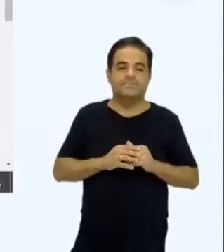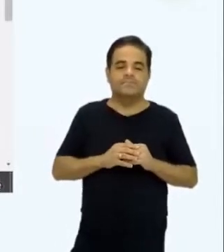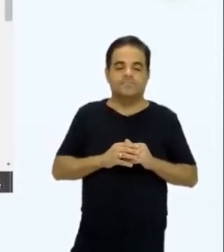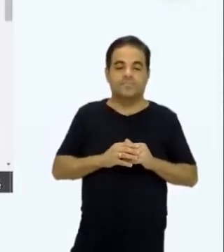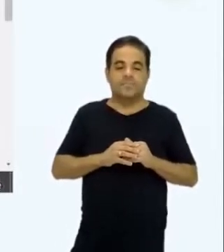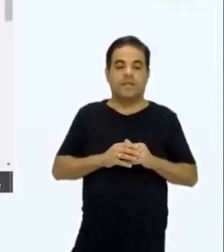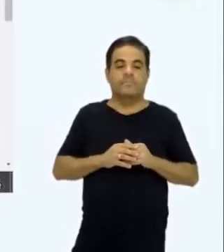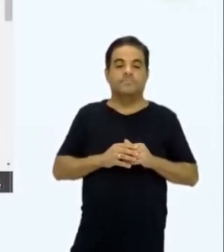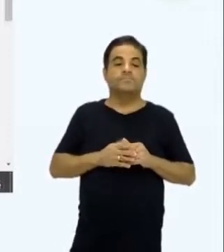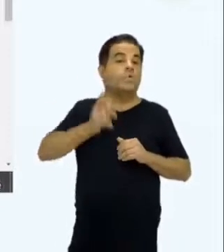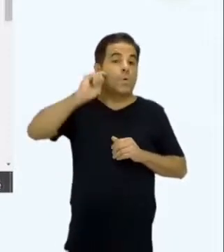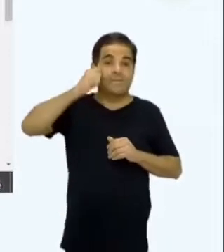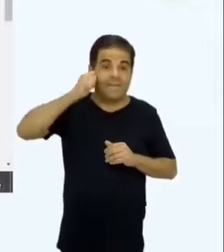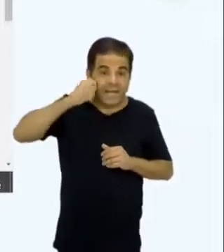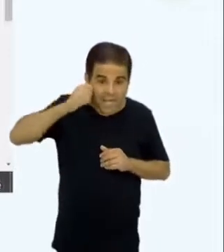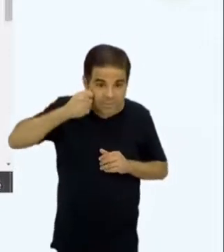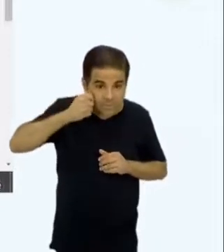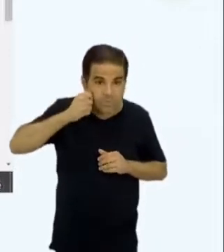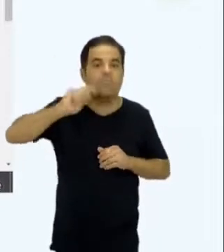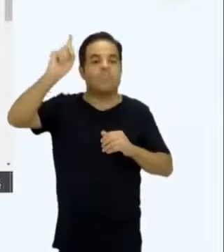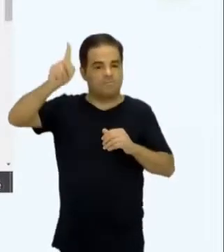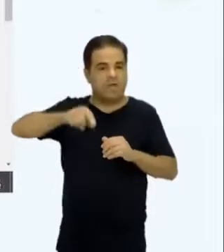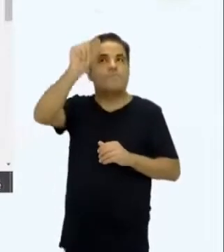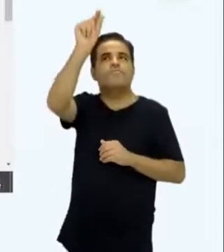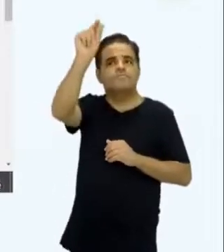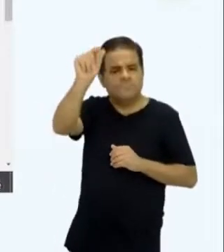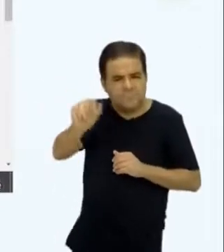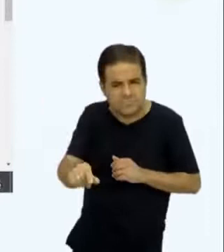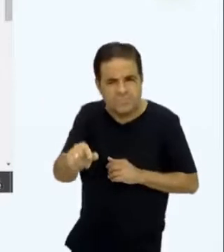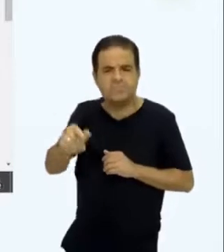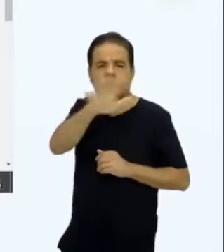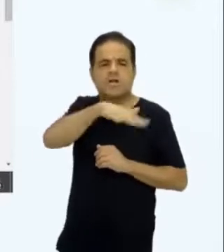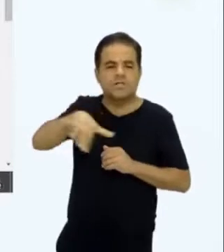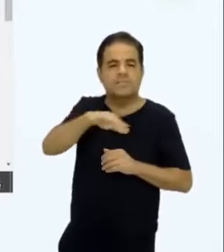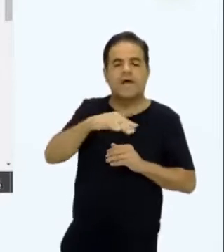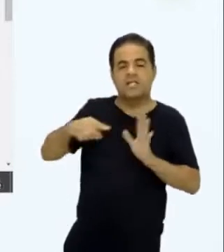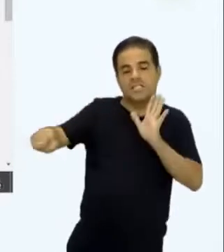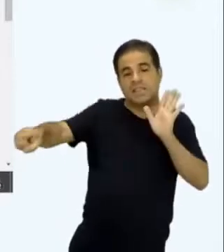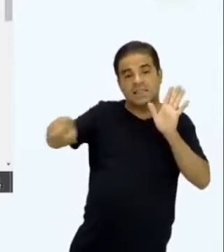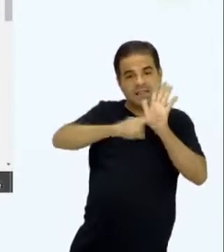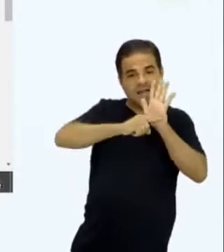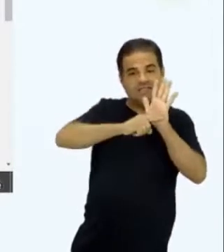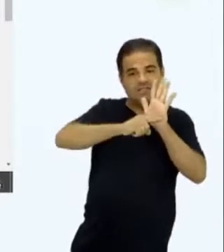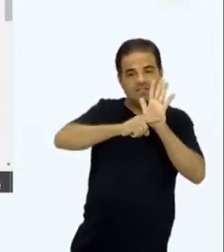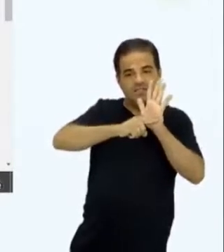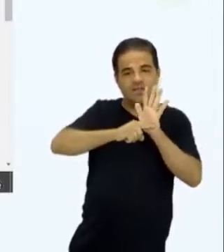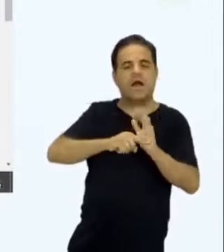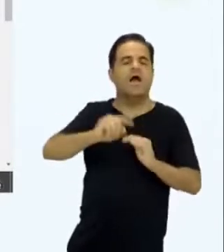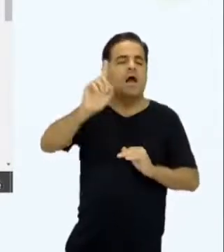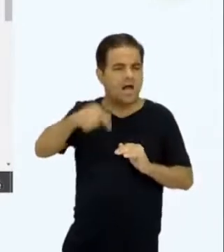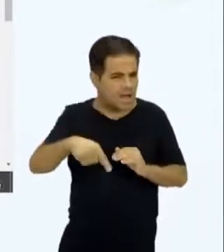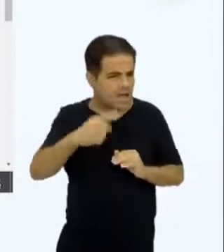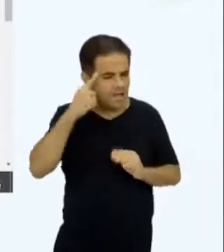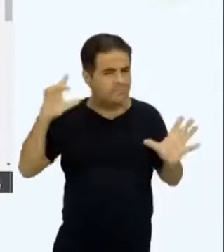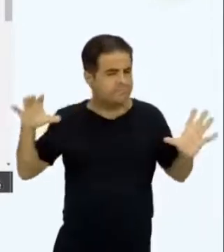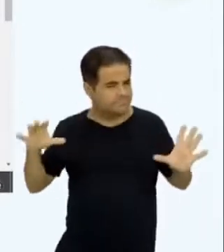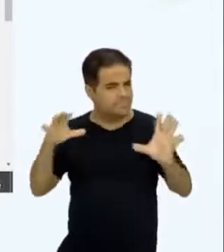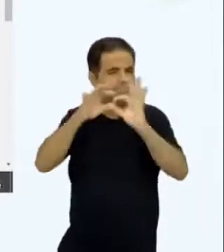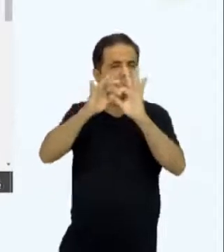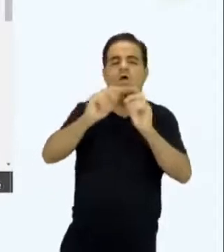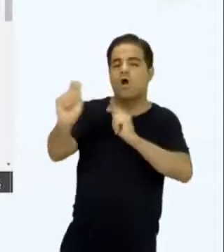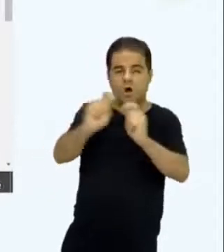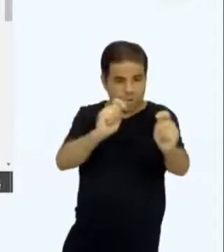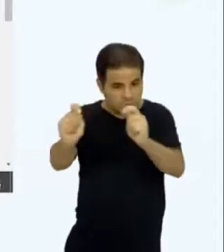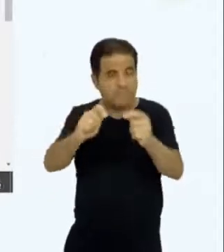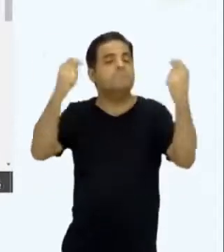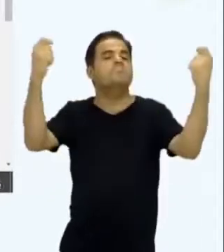e um jumper preto, que é um fiozinho na nossa parte negativa. Para ligar esse controle,